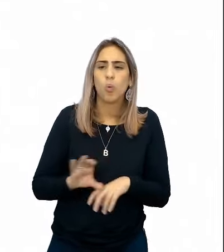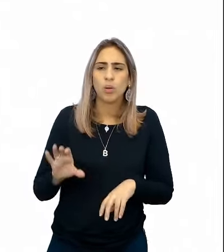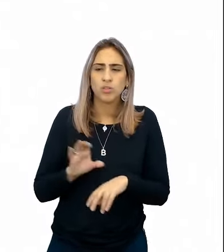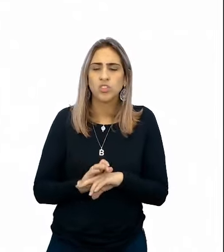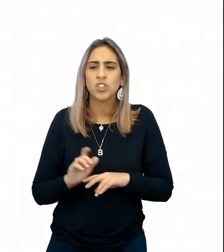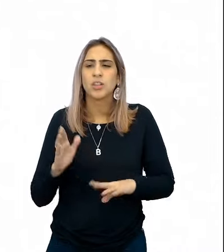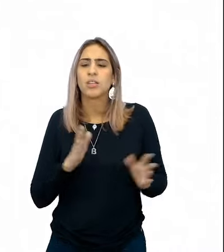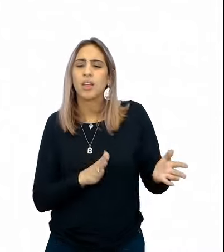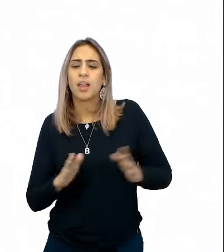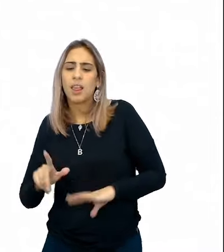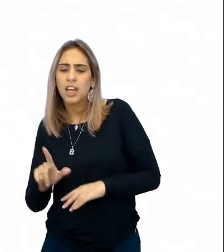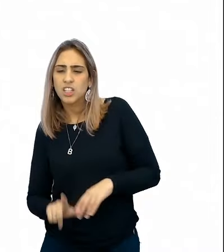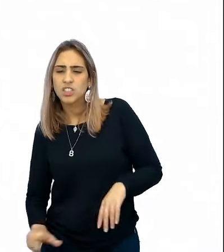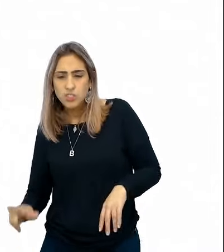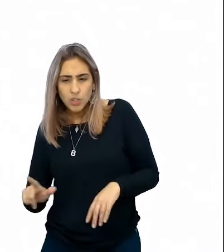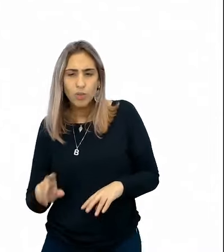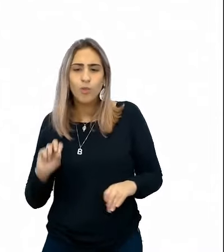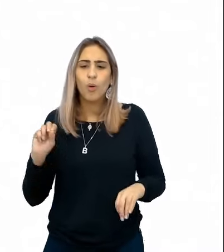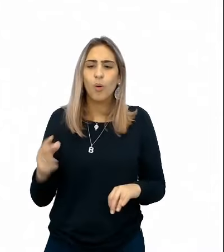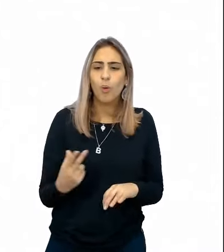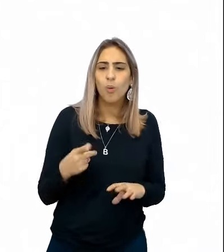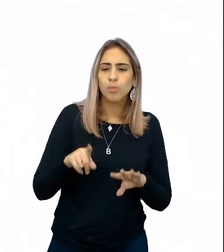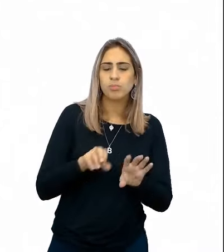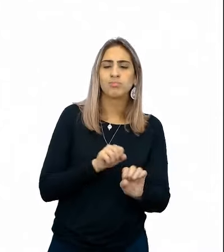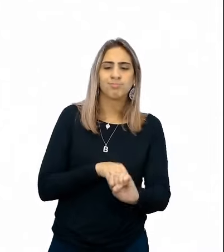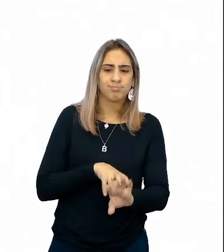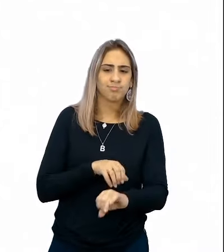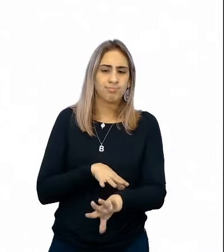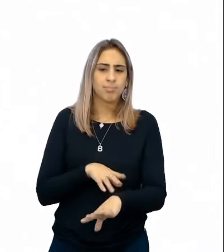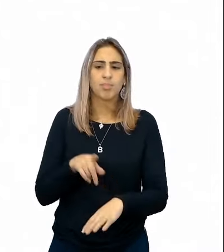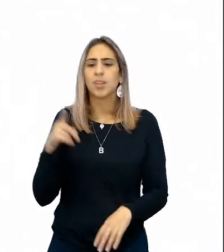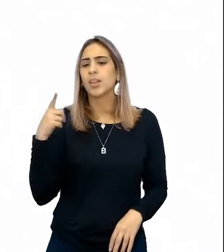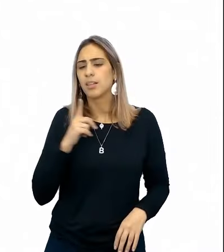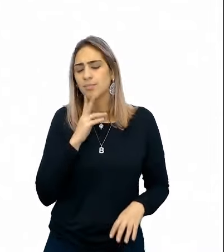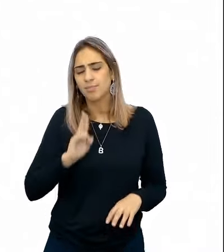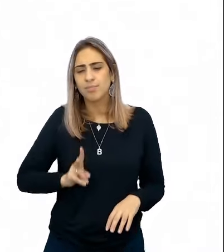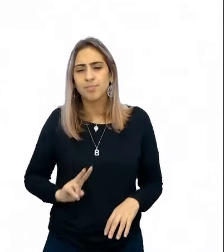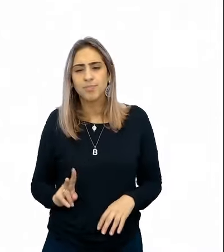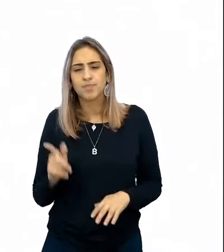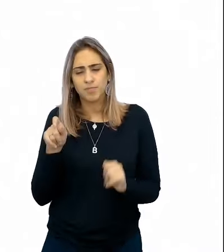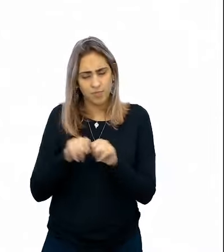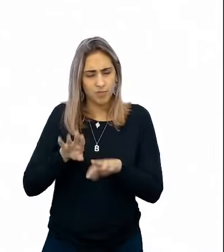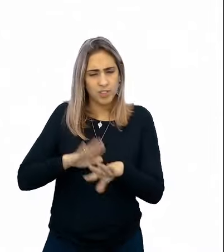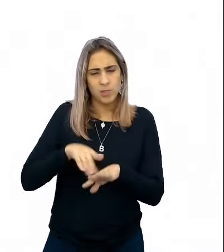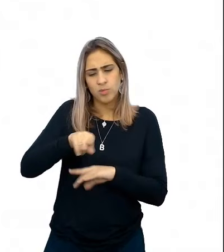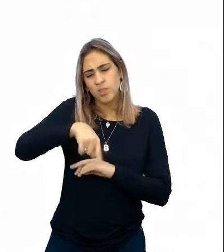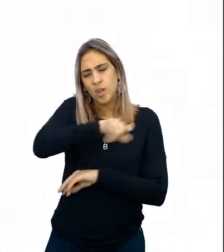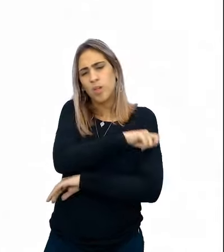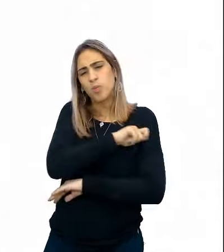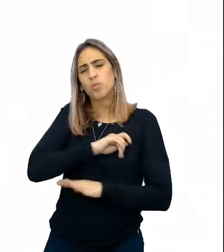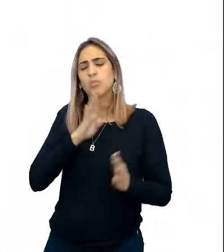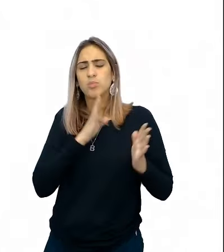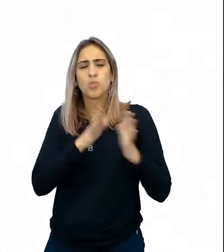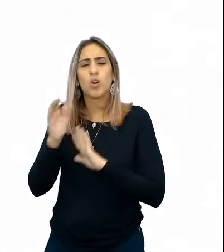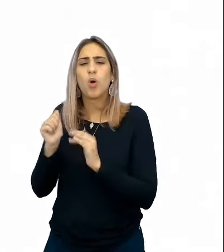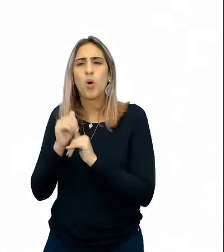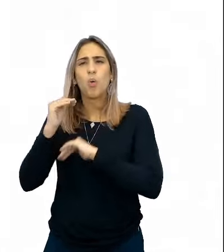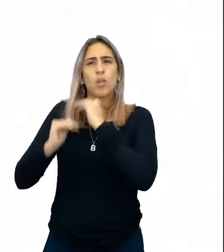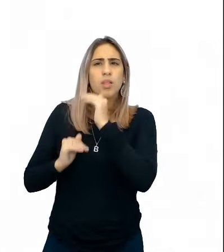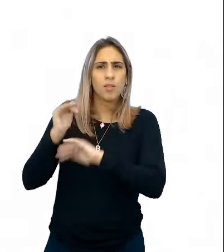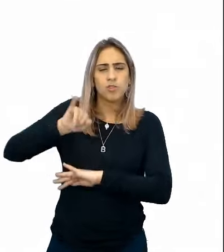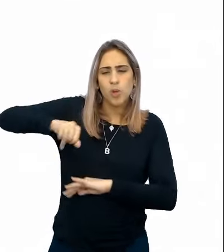período letivo ou unidade de ensino, e consiste em classificar os estudantes de acordo com